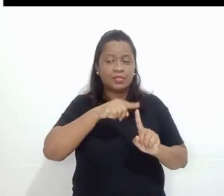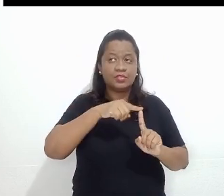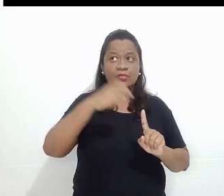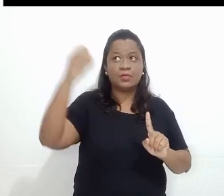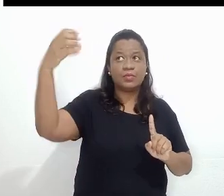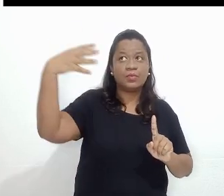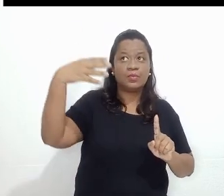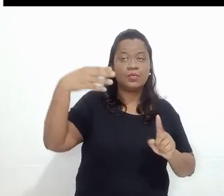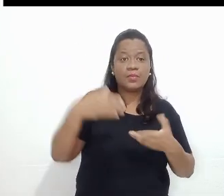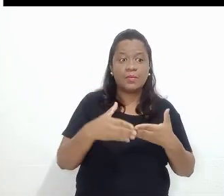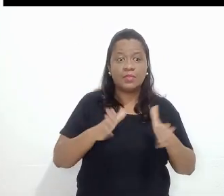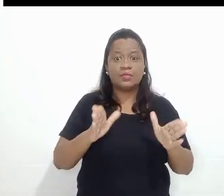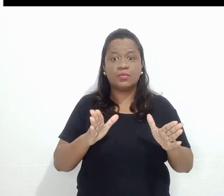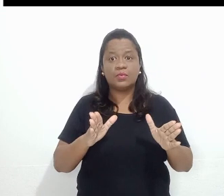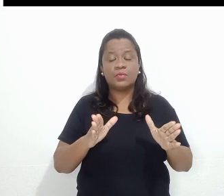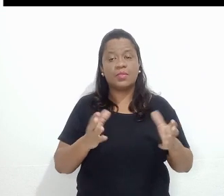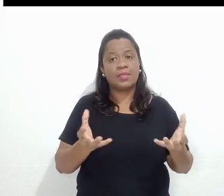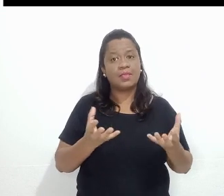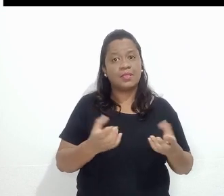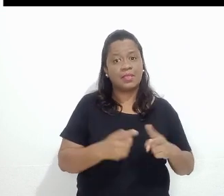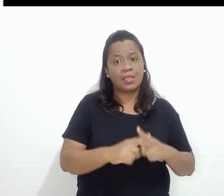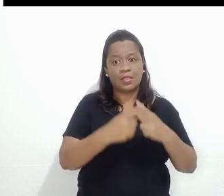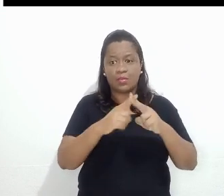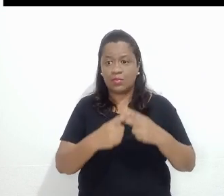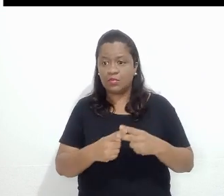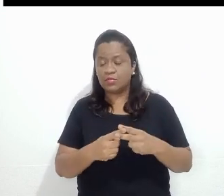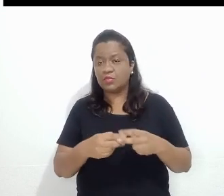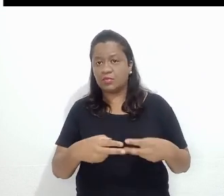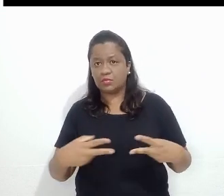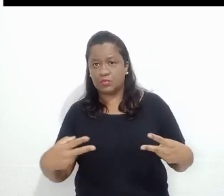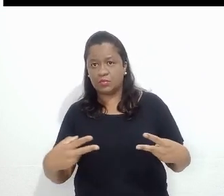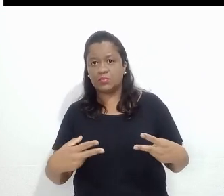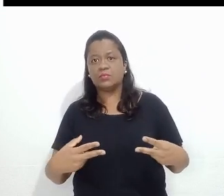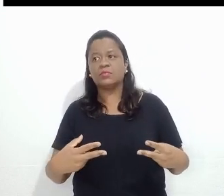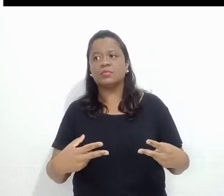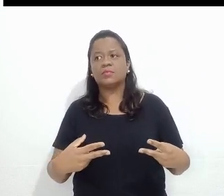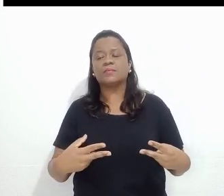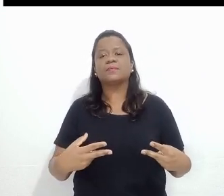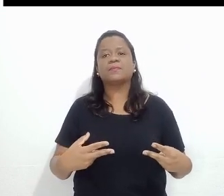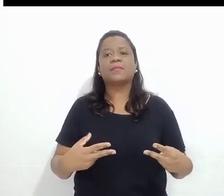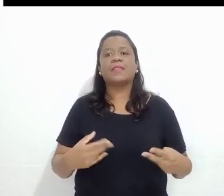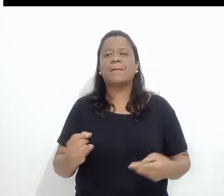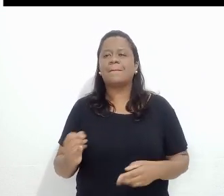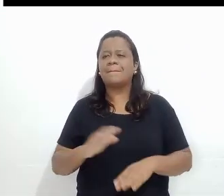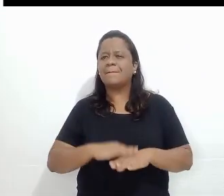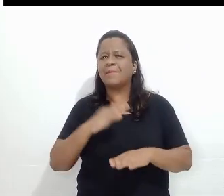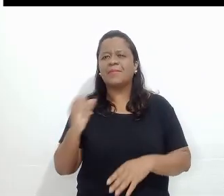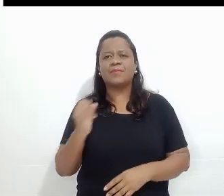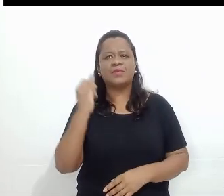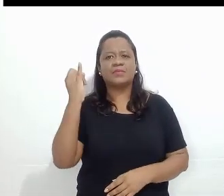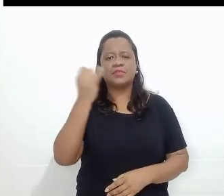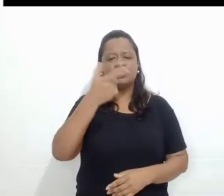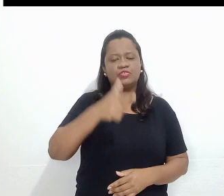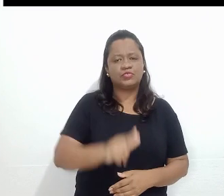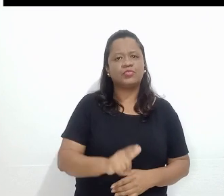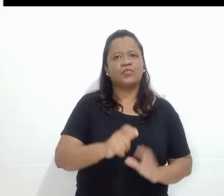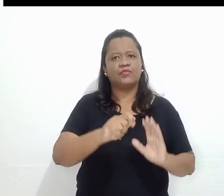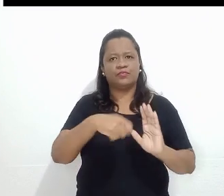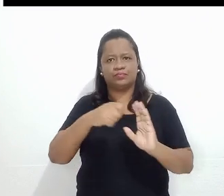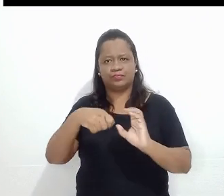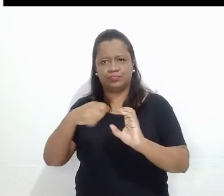foi usada, quando você quer corrigir algumas coisas. Mas o mais importante mesmo é em caso de regravação.